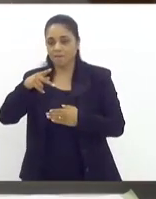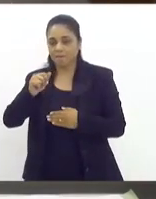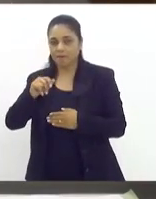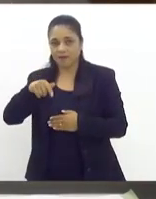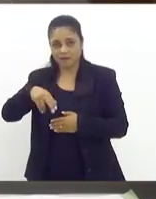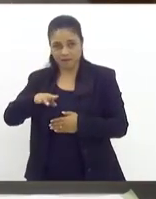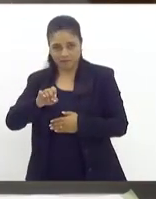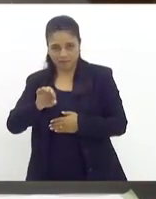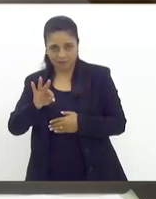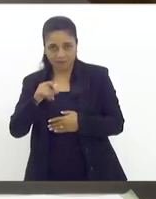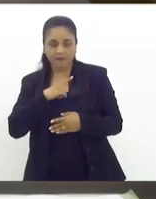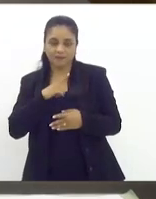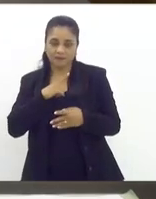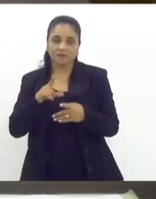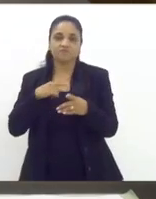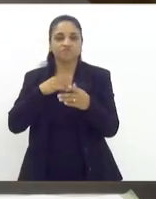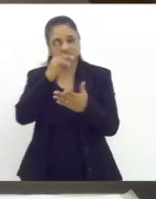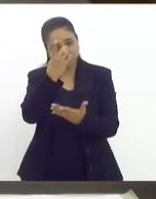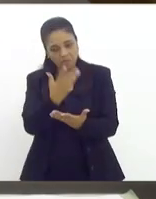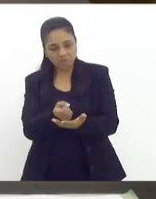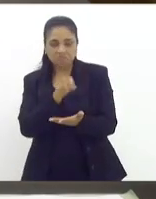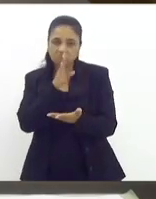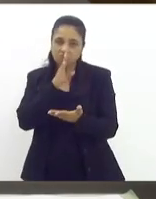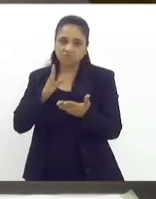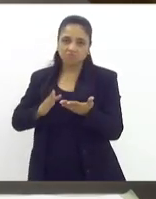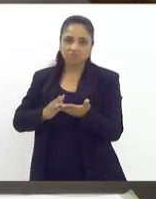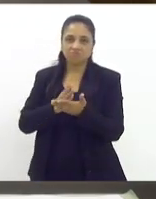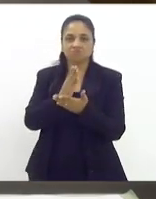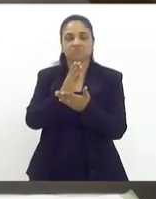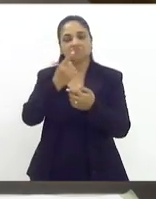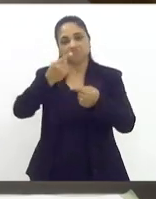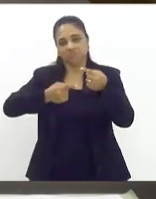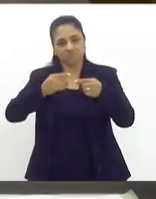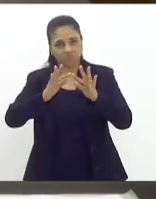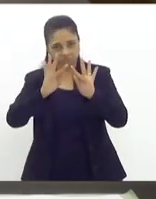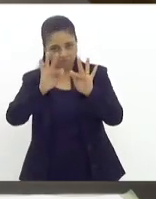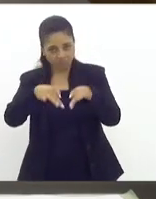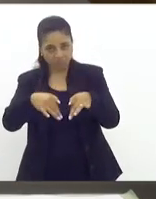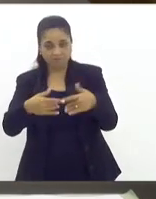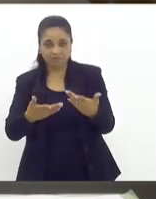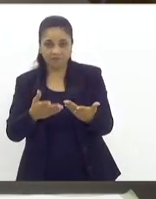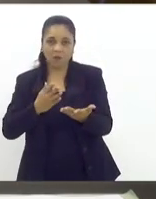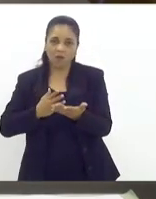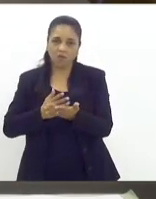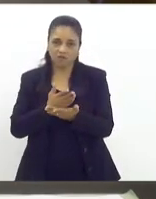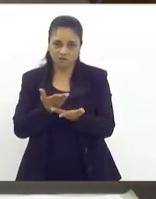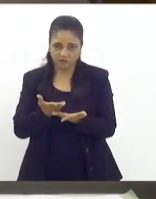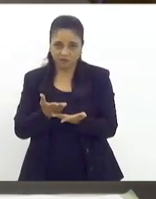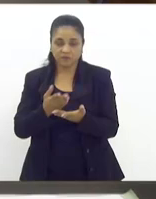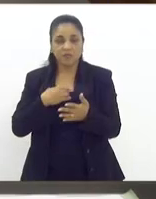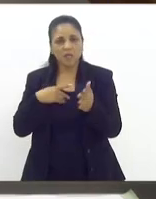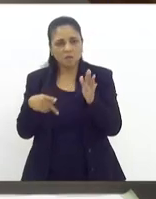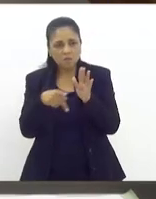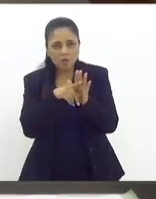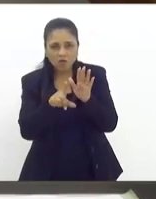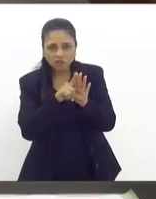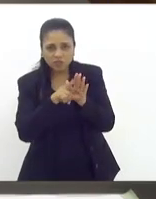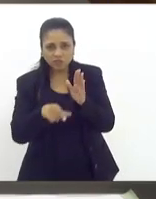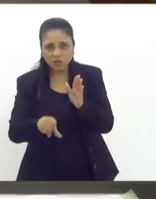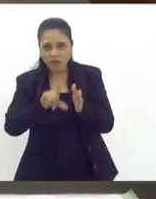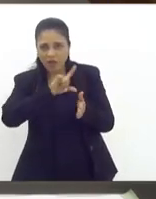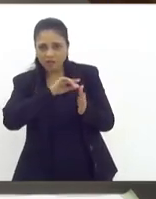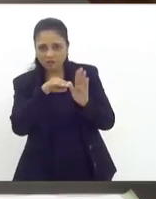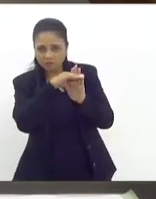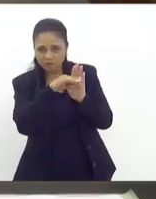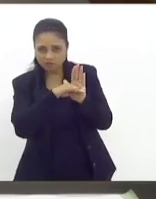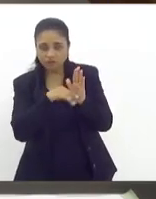Senhores que aprovam em votação, senhores que aprovam a permissão como estão, aprovado. Vossas Excelências têm algum projeto que queira antecipar a pauta? Ou não, que só